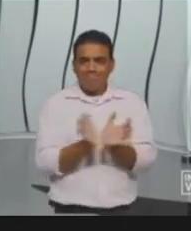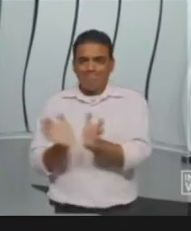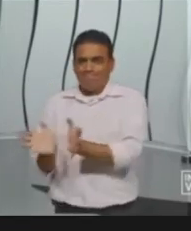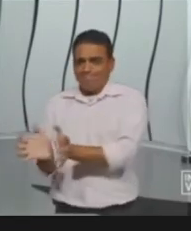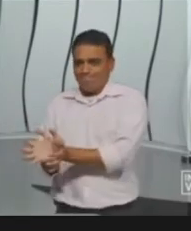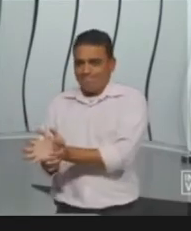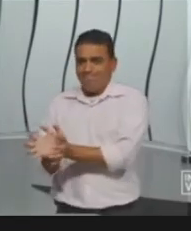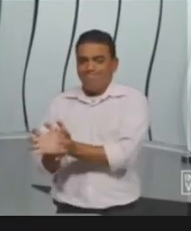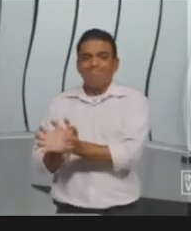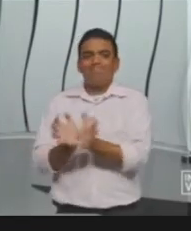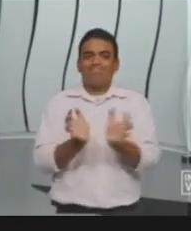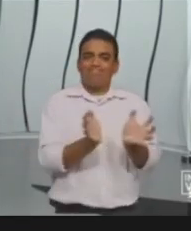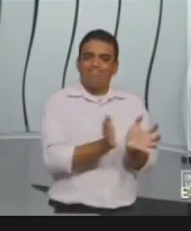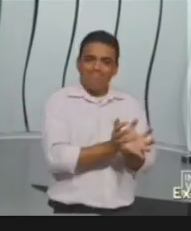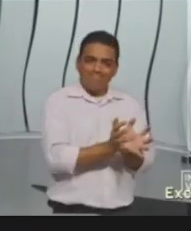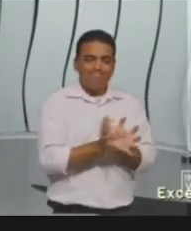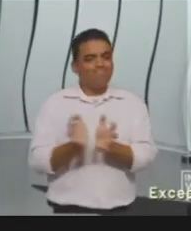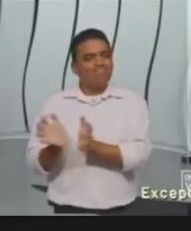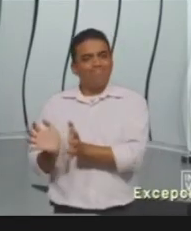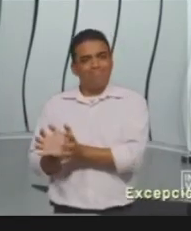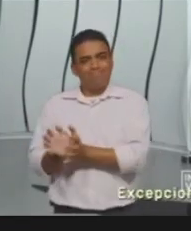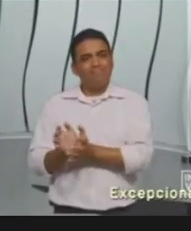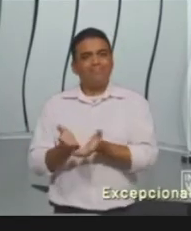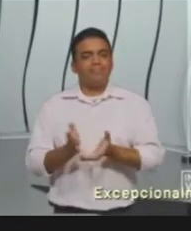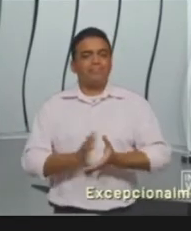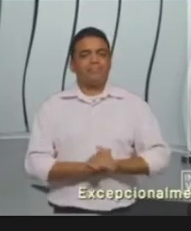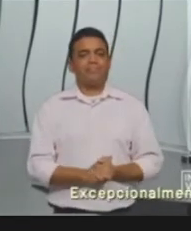vista didático.